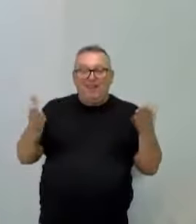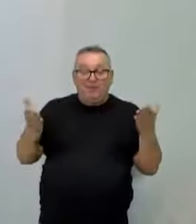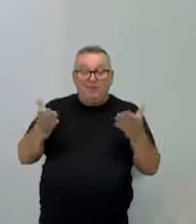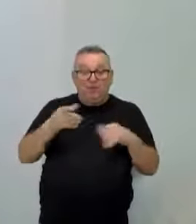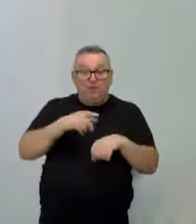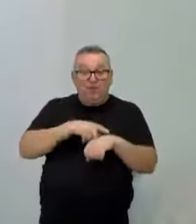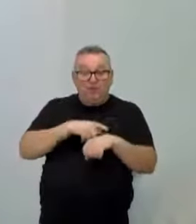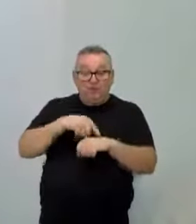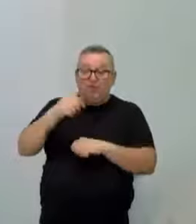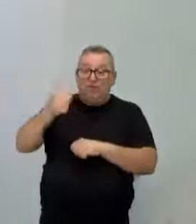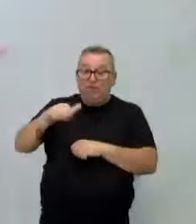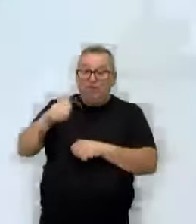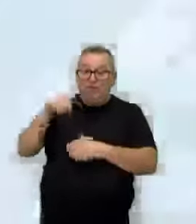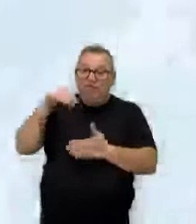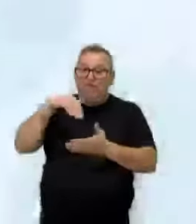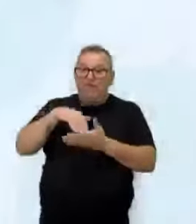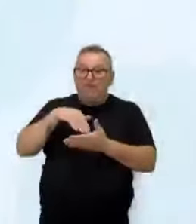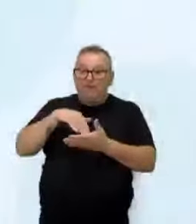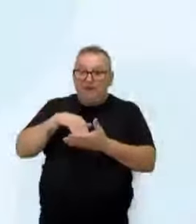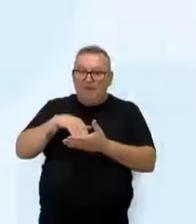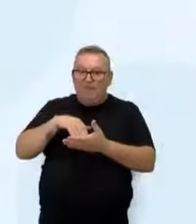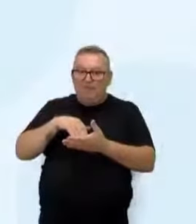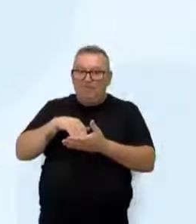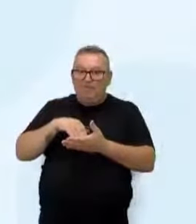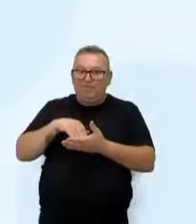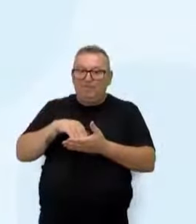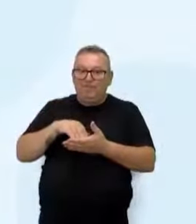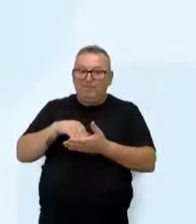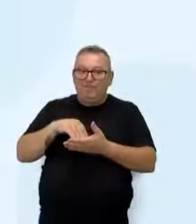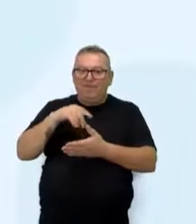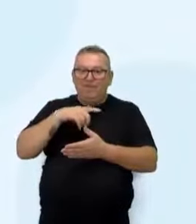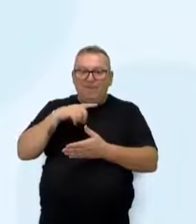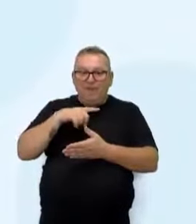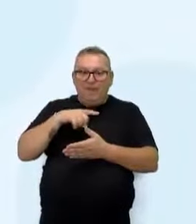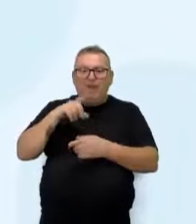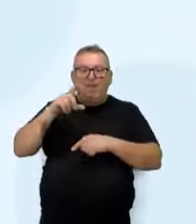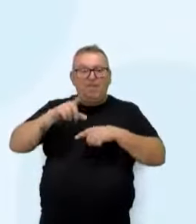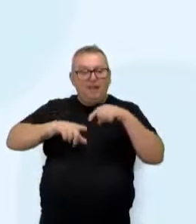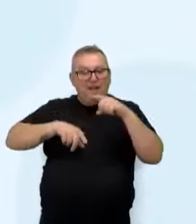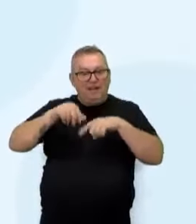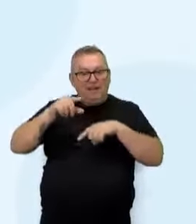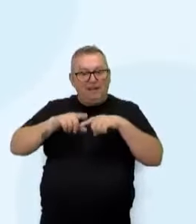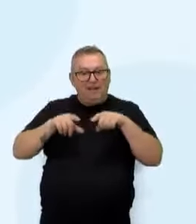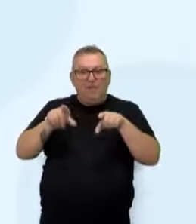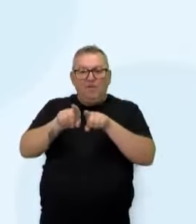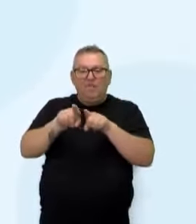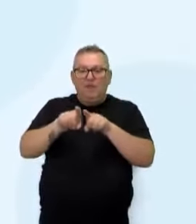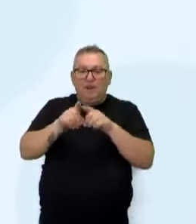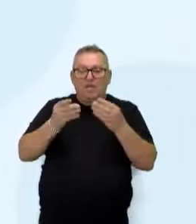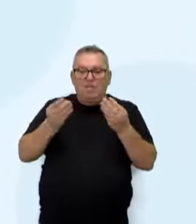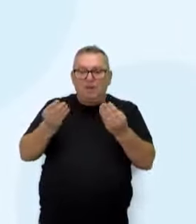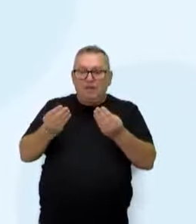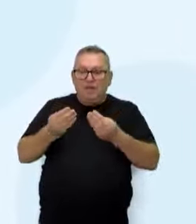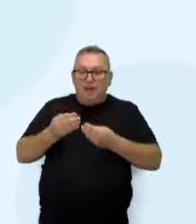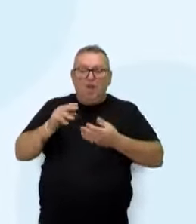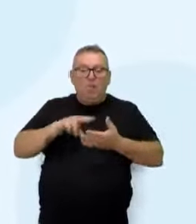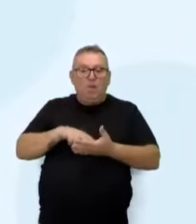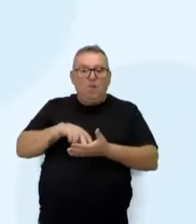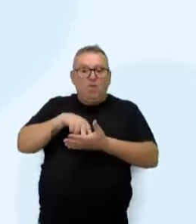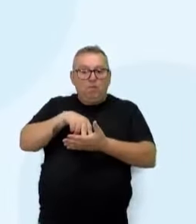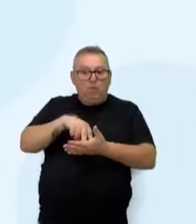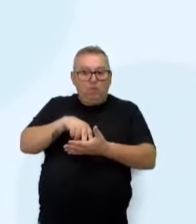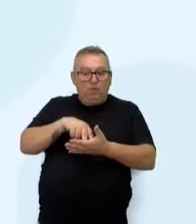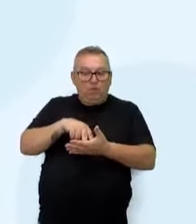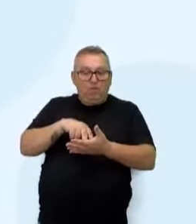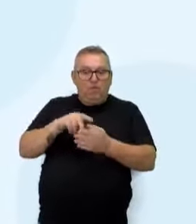de avaliação final, olha que momento extremamente importante, esse material serve como insumo também para a gente